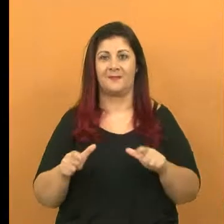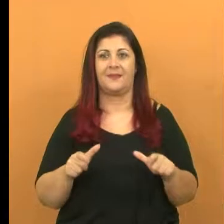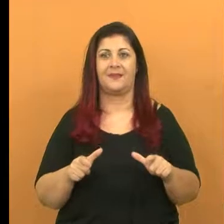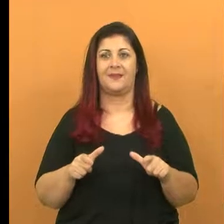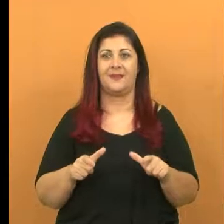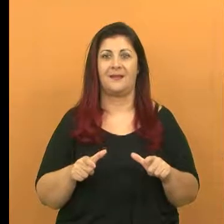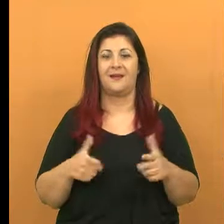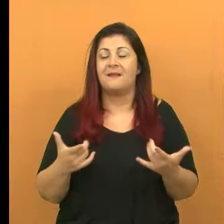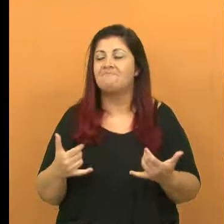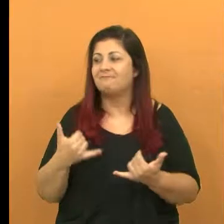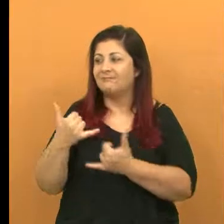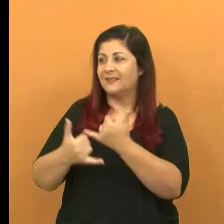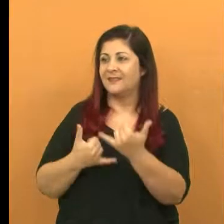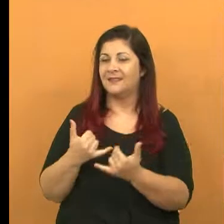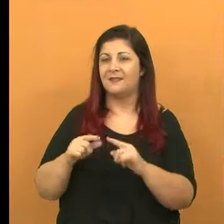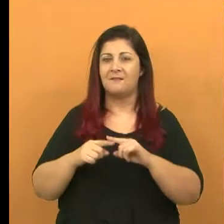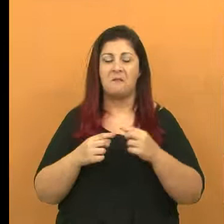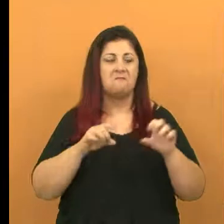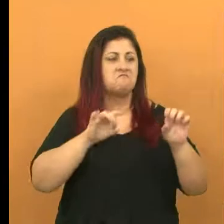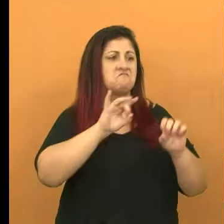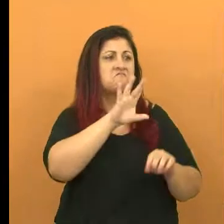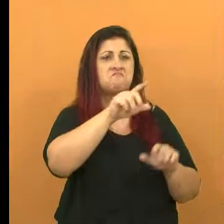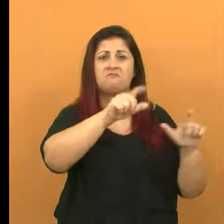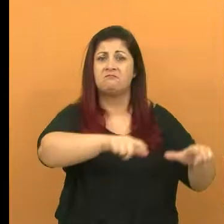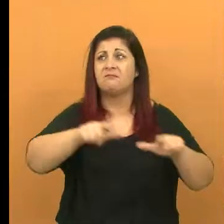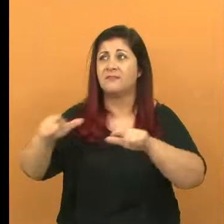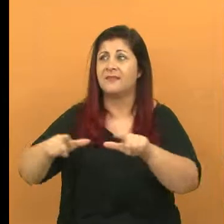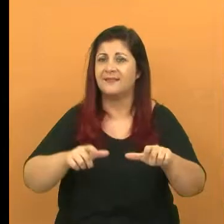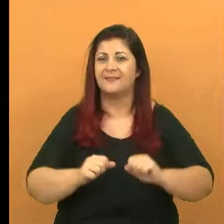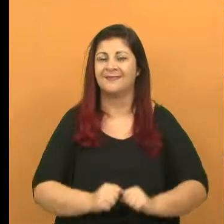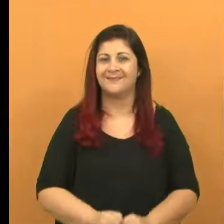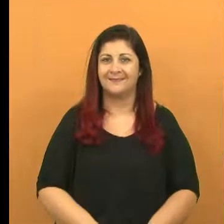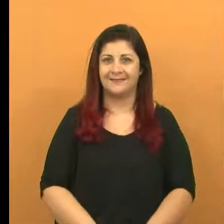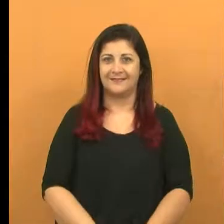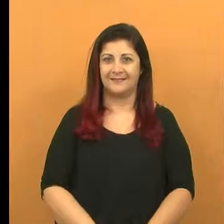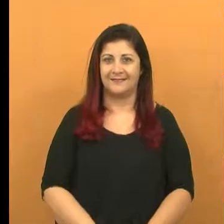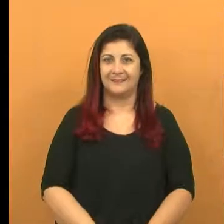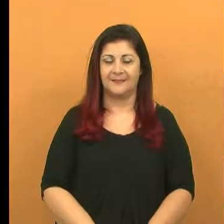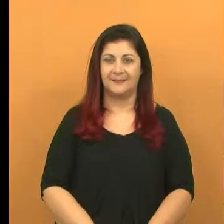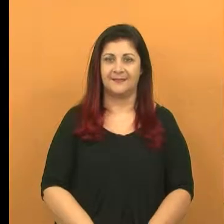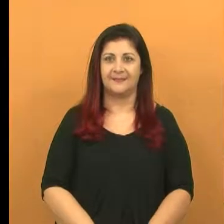ela é lúdica em qualquer lugar e para todo o público, né? Próximo.